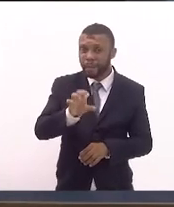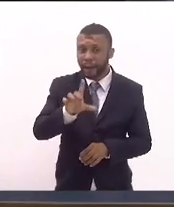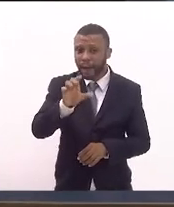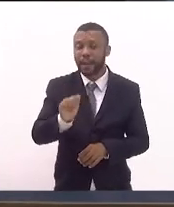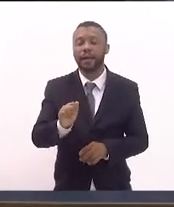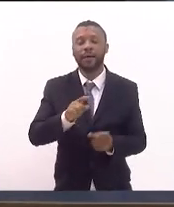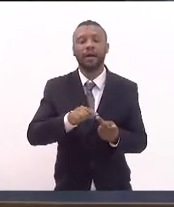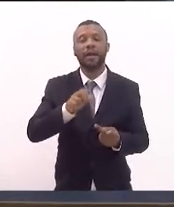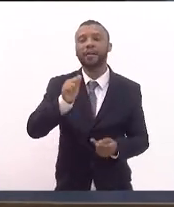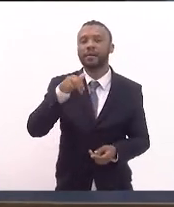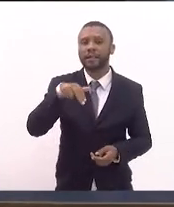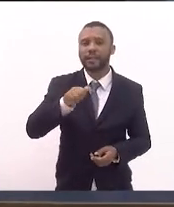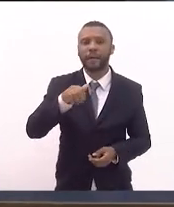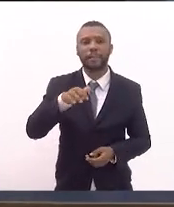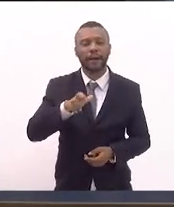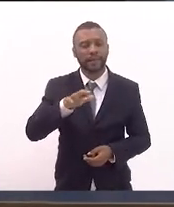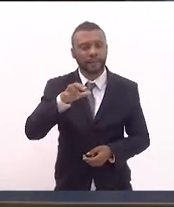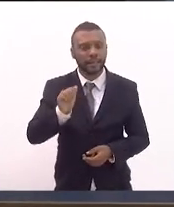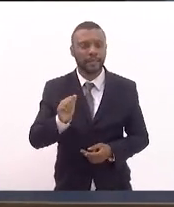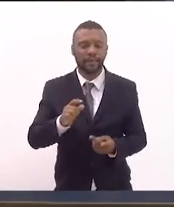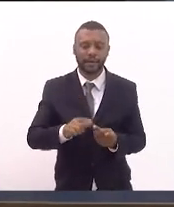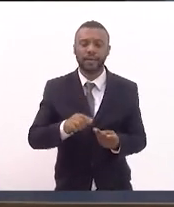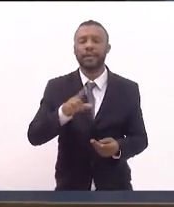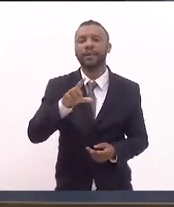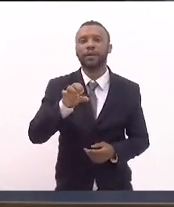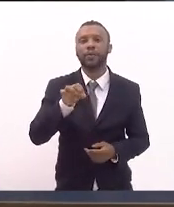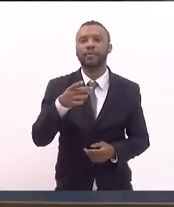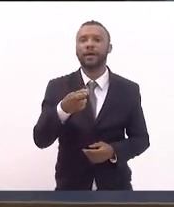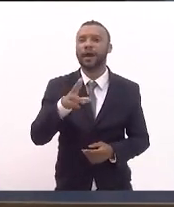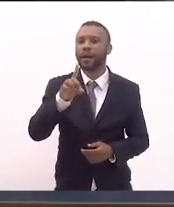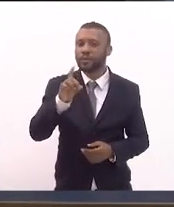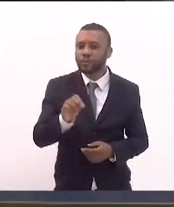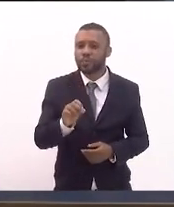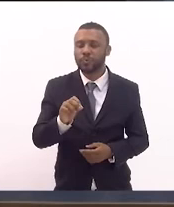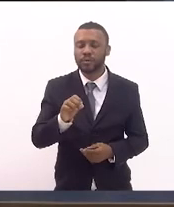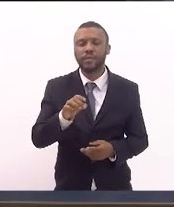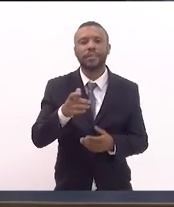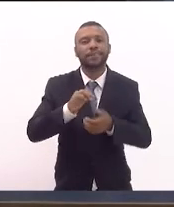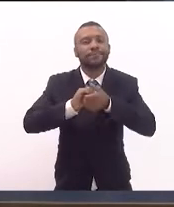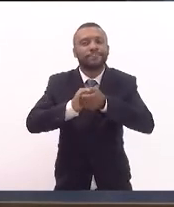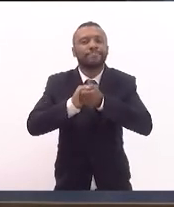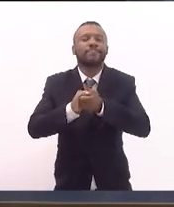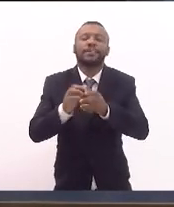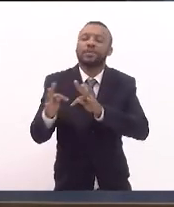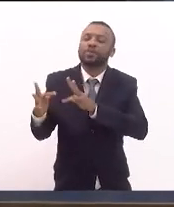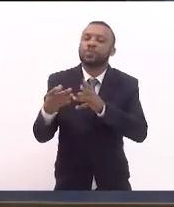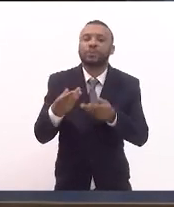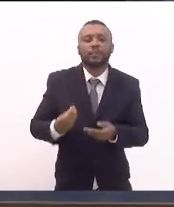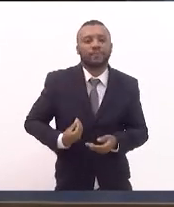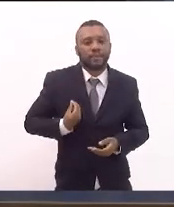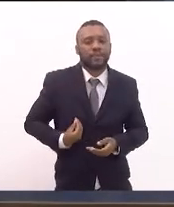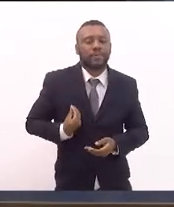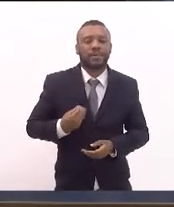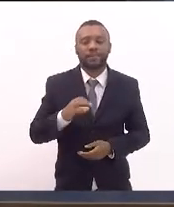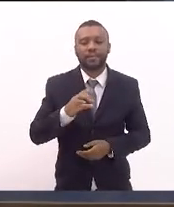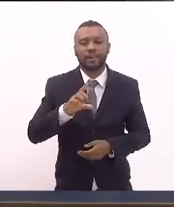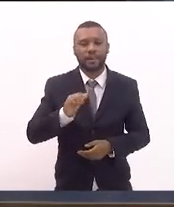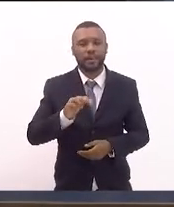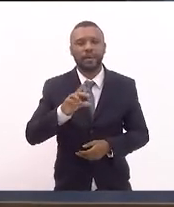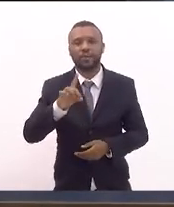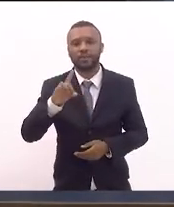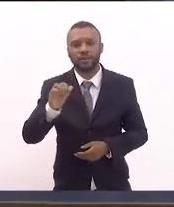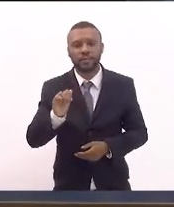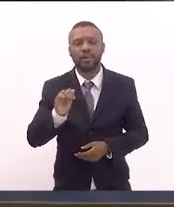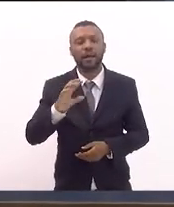Maria, Leonardo Bruno Siqueira, e saudar a todos aqui presentes também. Cláudia Carvalho.